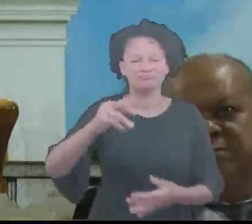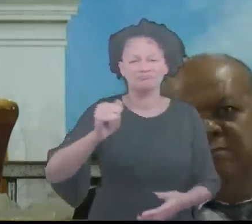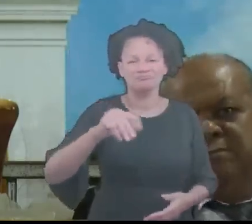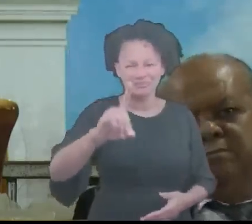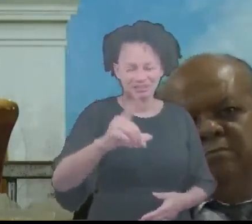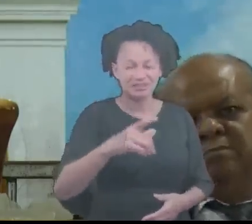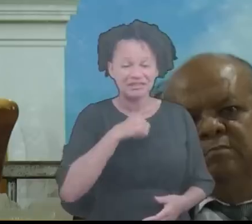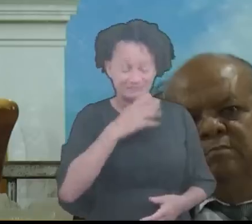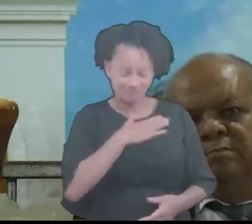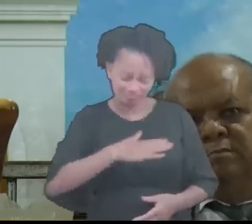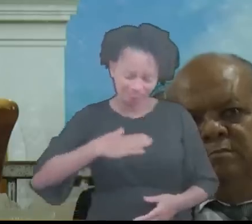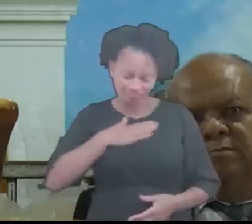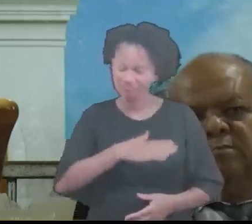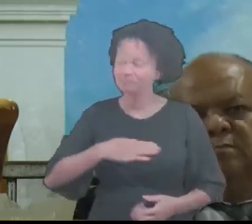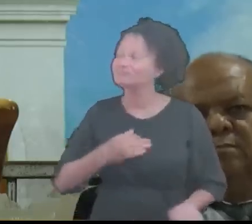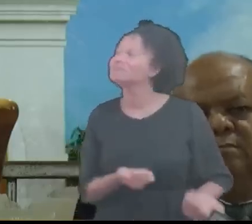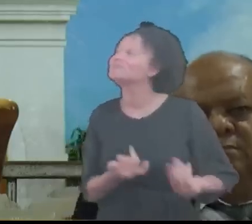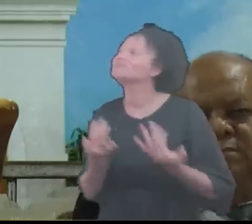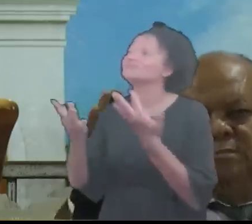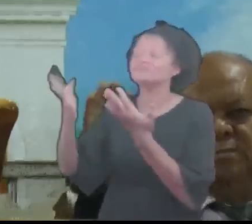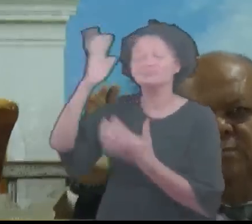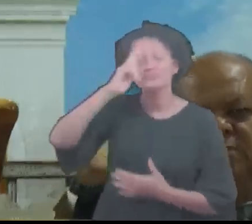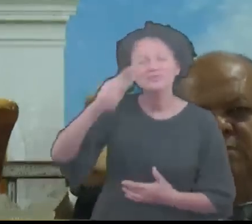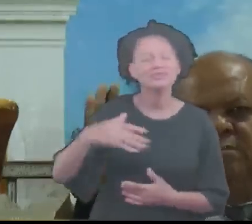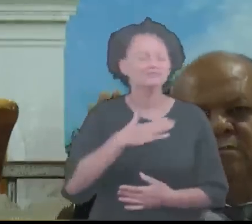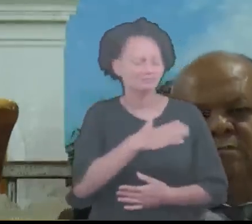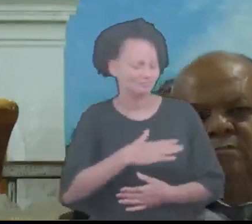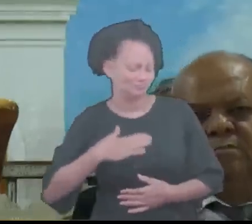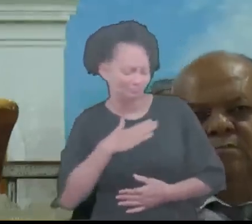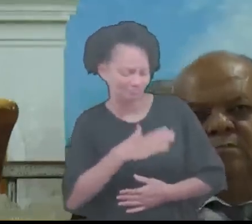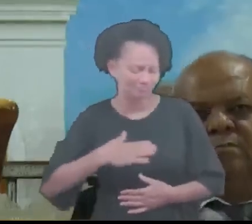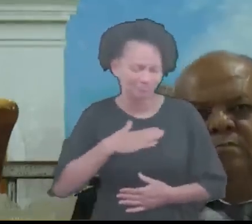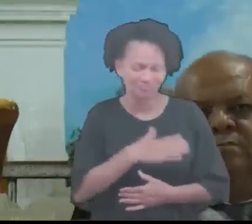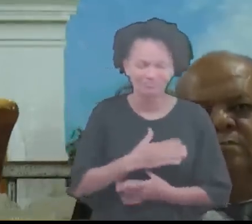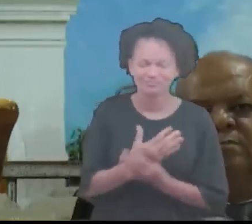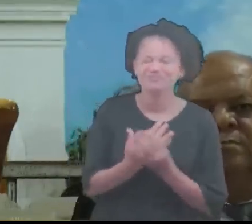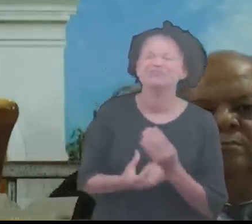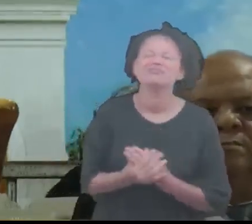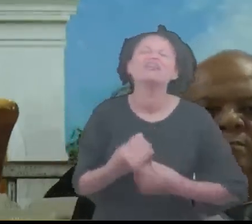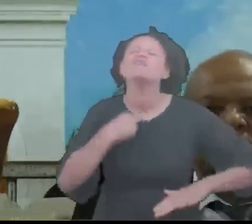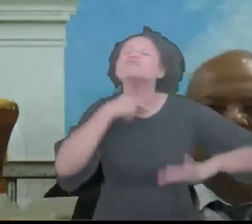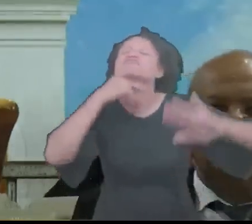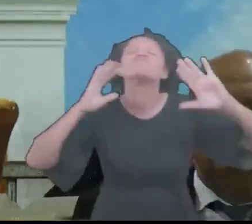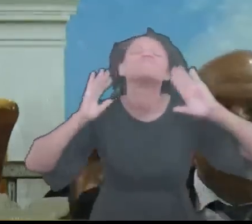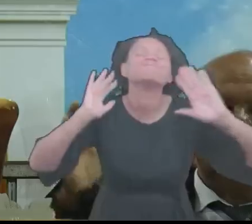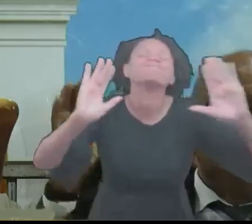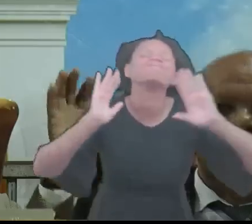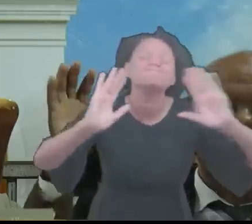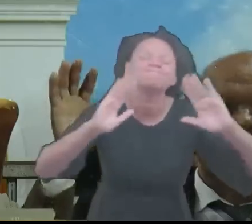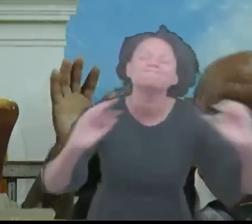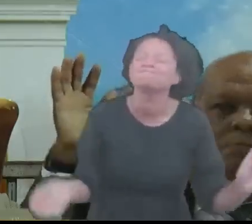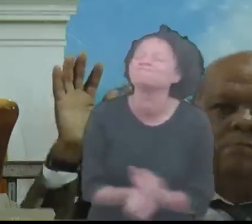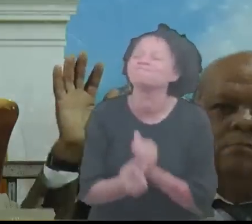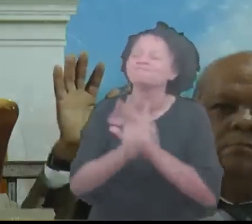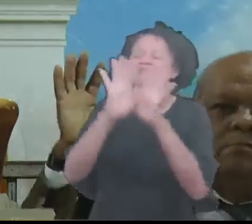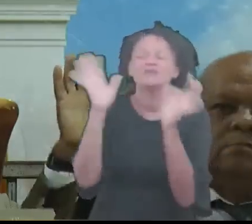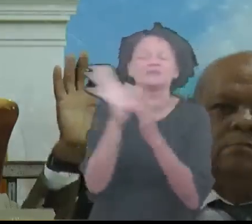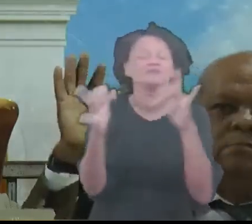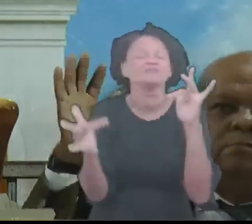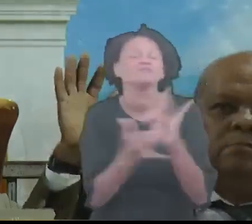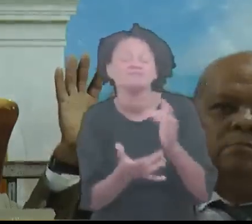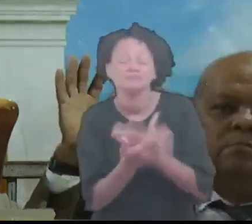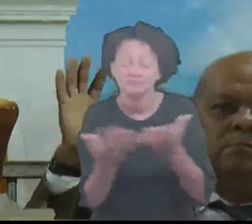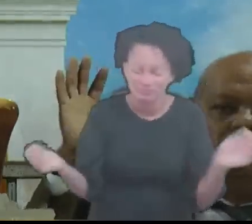tem prazer de oferecer nardo ao Senhor? Quem tem prazer, levante a voz e levante a mão e dê um glória para Jesus.